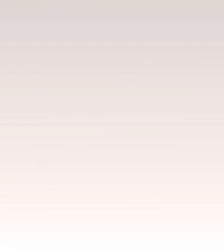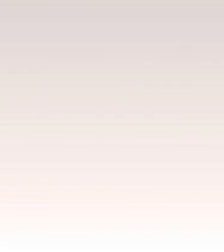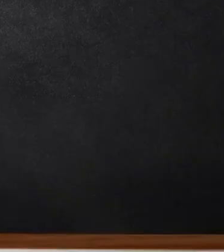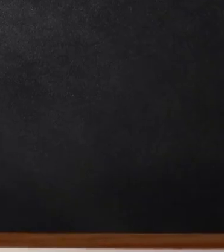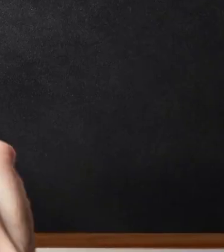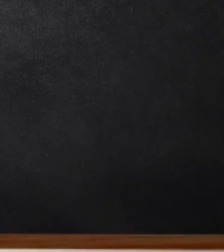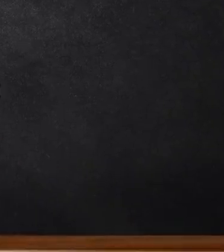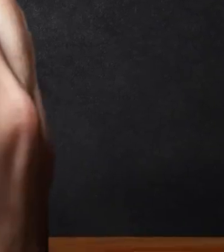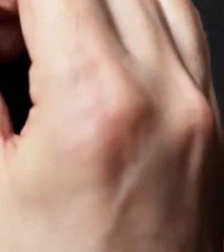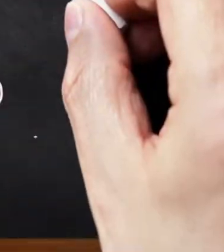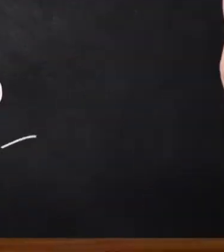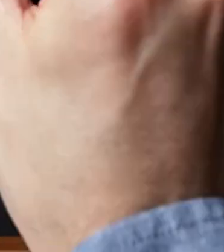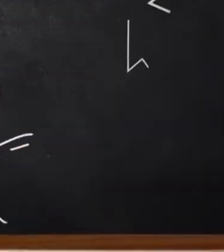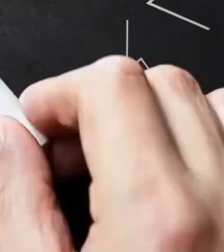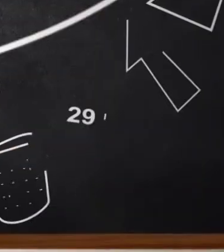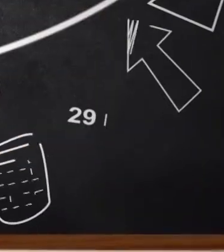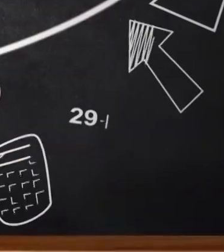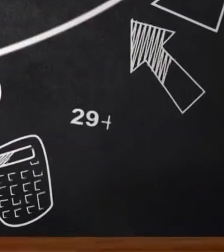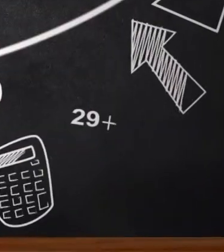E aí